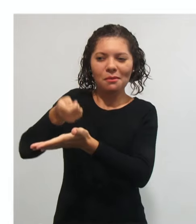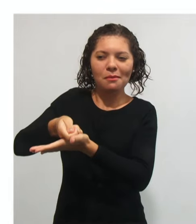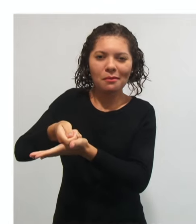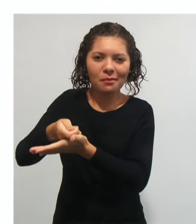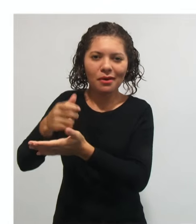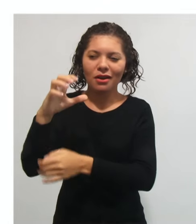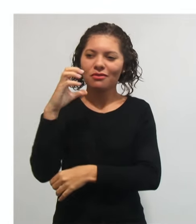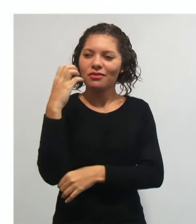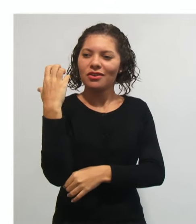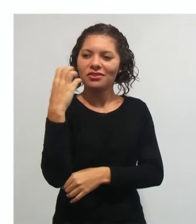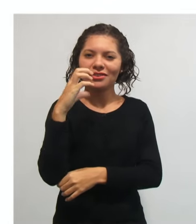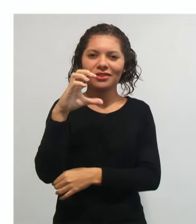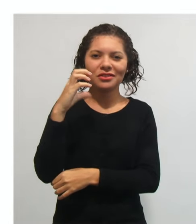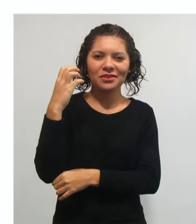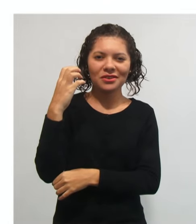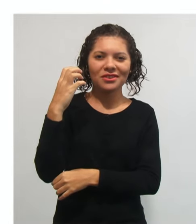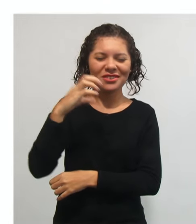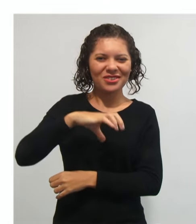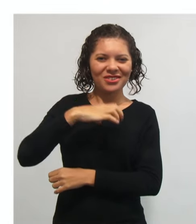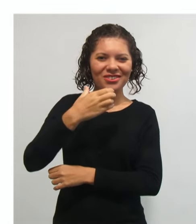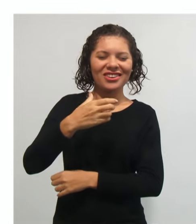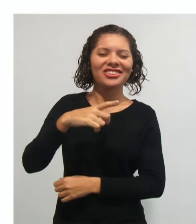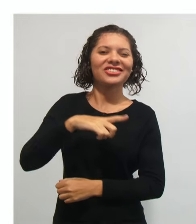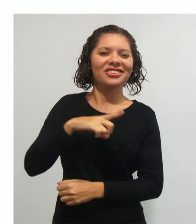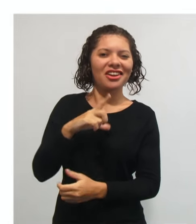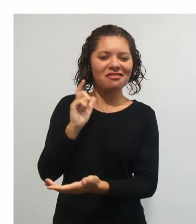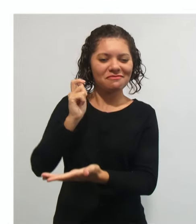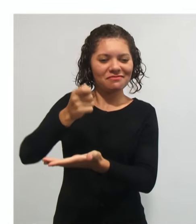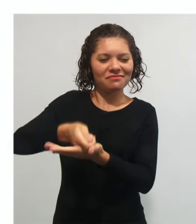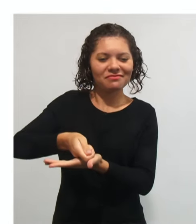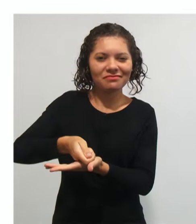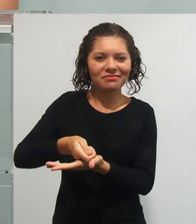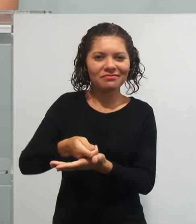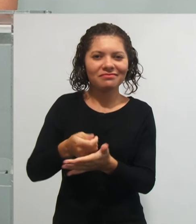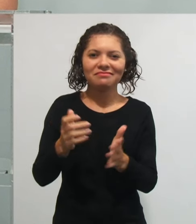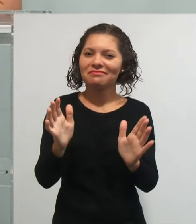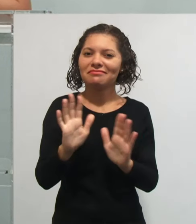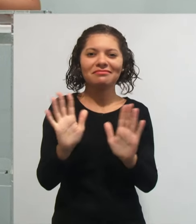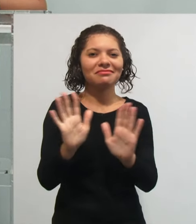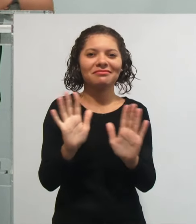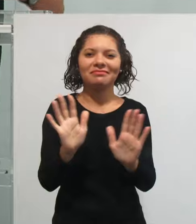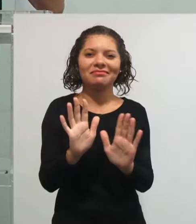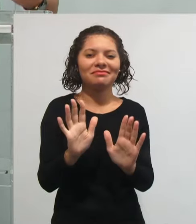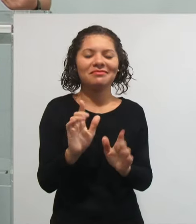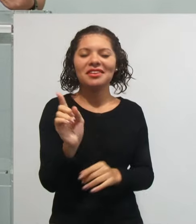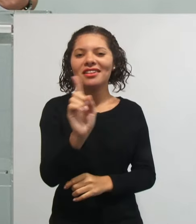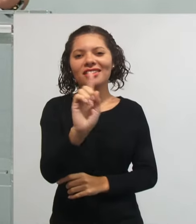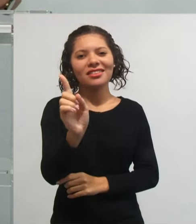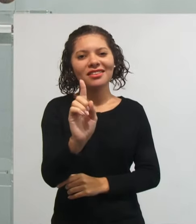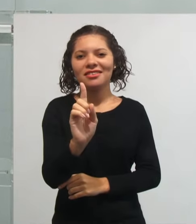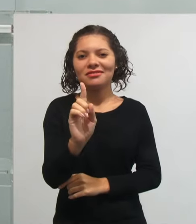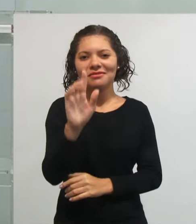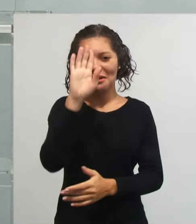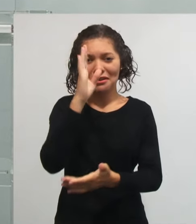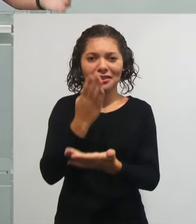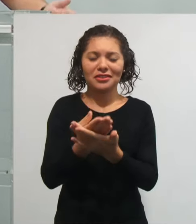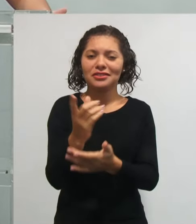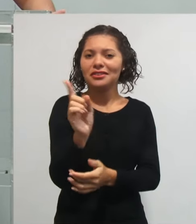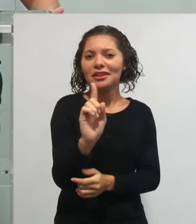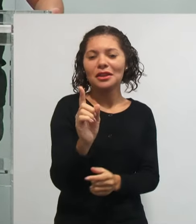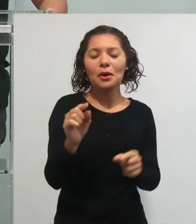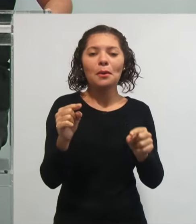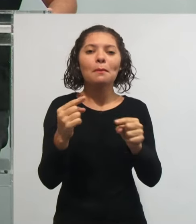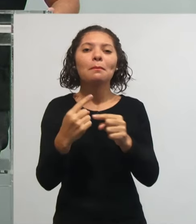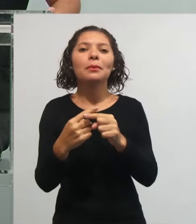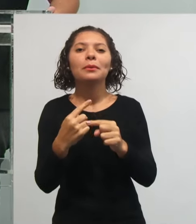ventilador duplo né vamos dizer aí como esse aqui Claro que não porque nós sabemos que hoje nós temos outros